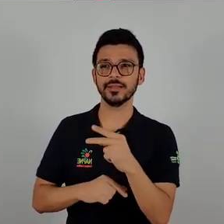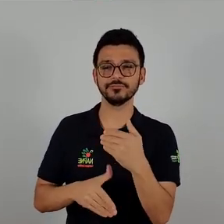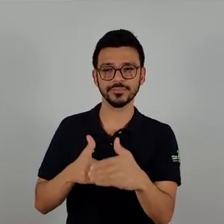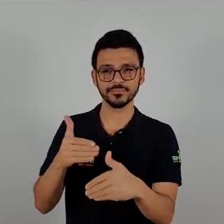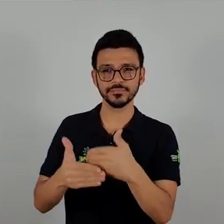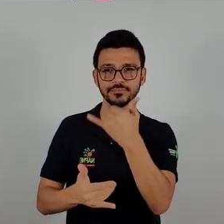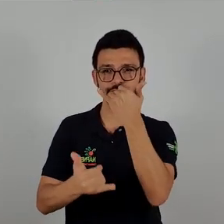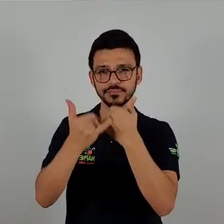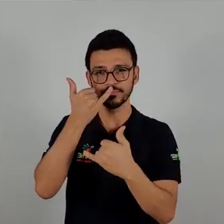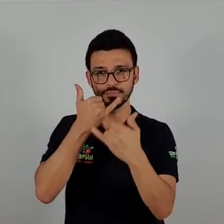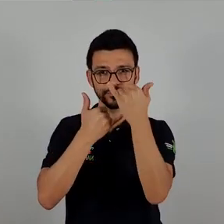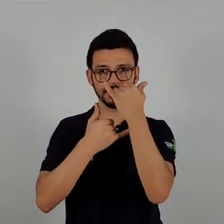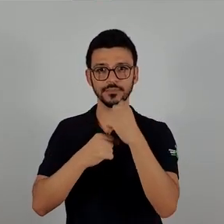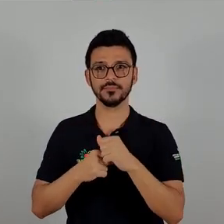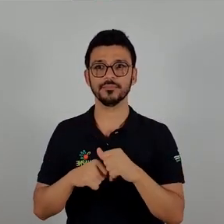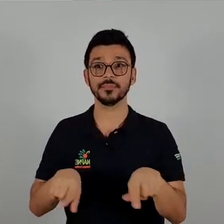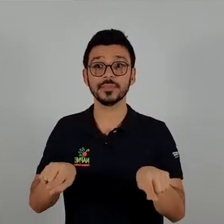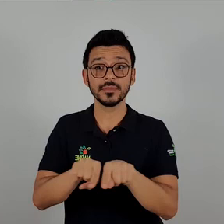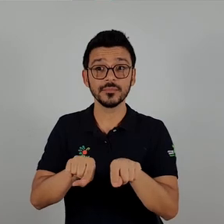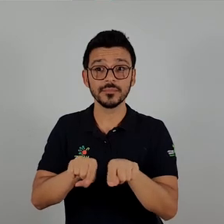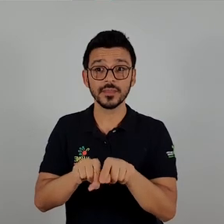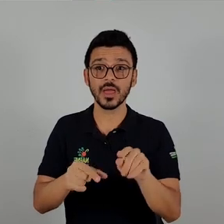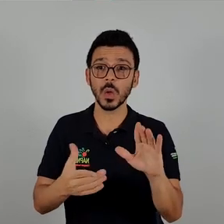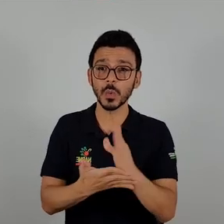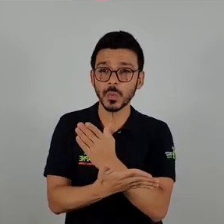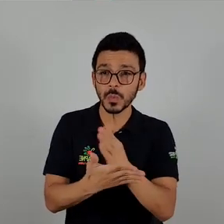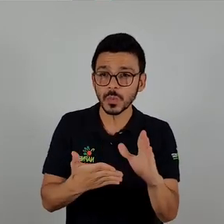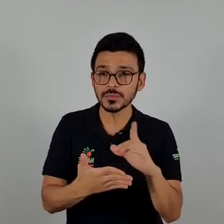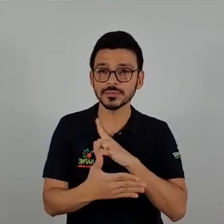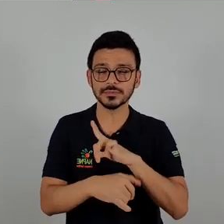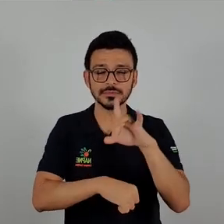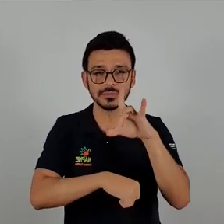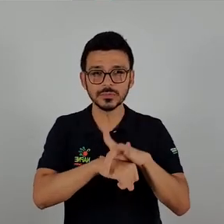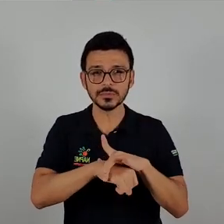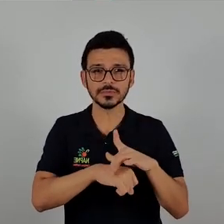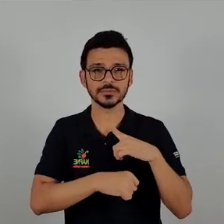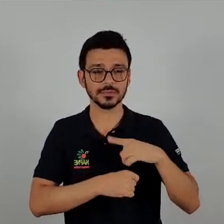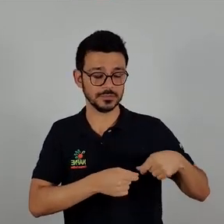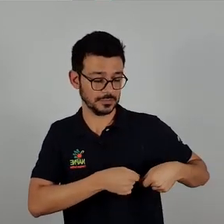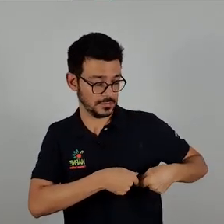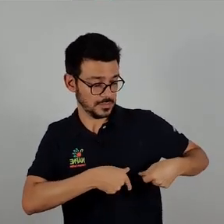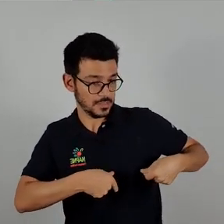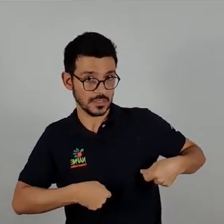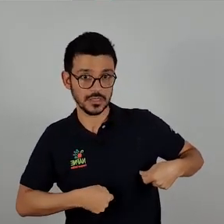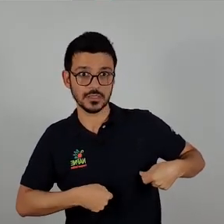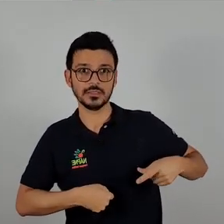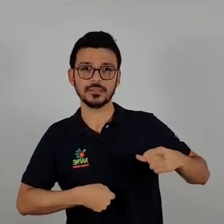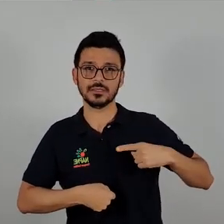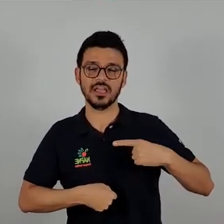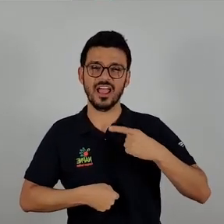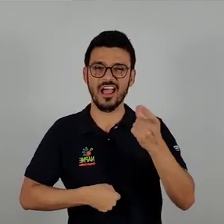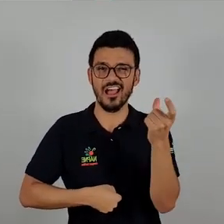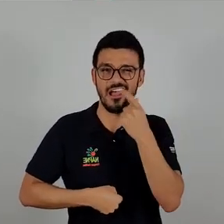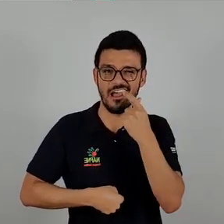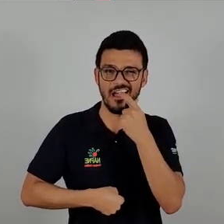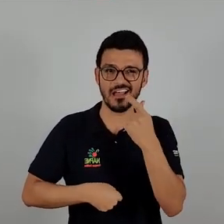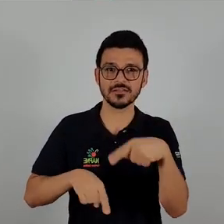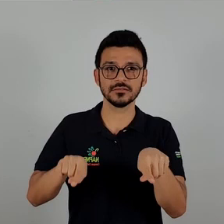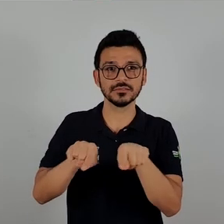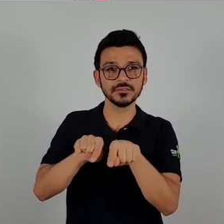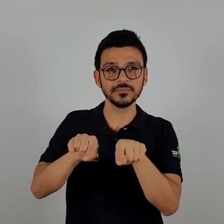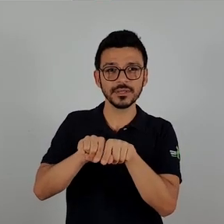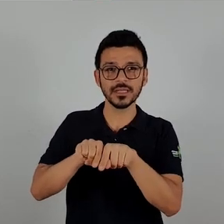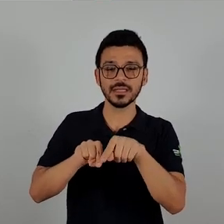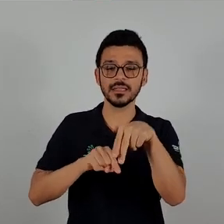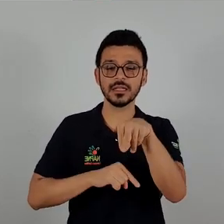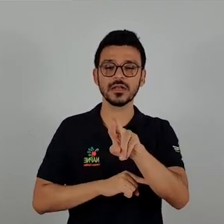ossos, nervos, e na visão da medicina chinesa, os nervos, né, tendões e ligamentos, quero dizer, perdão, na visão da medicina